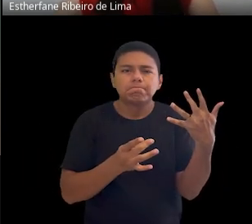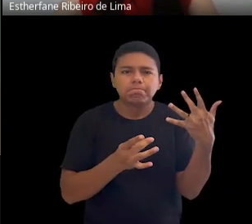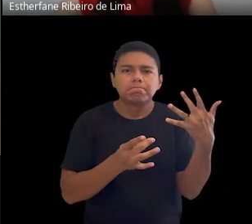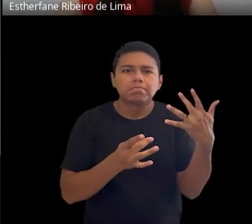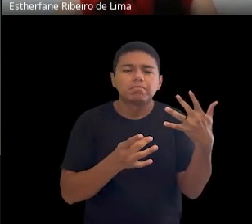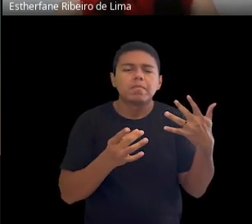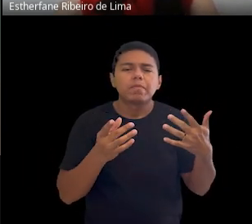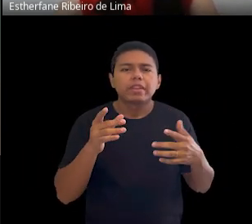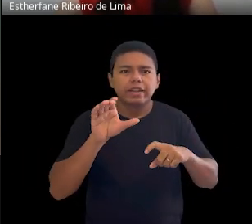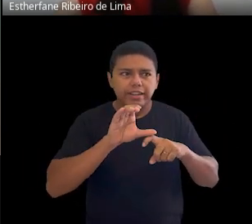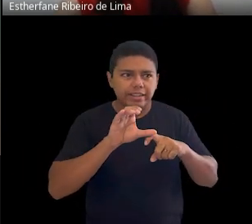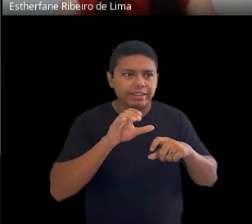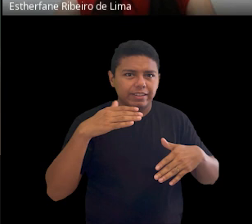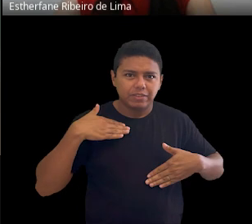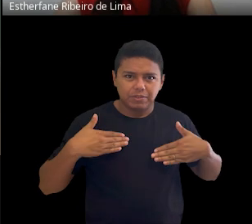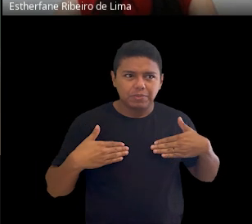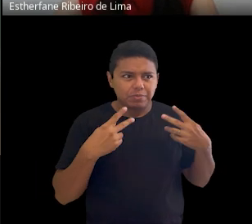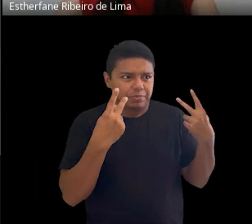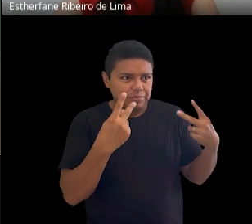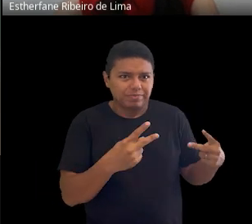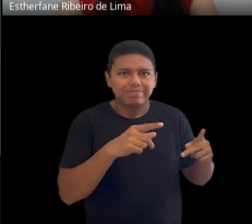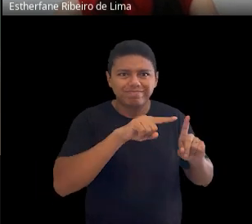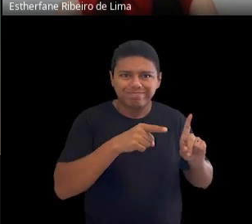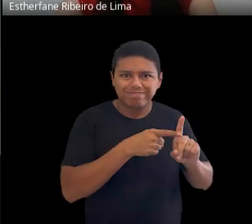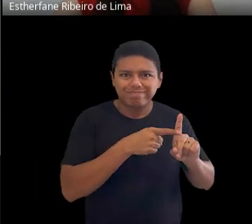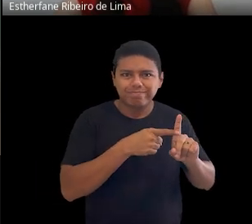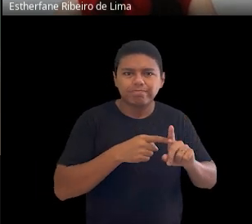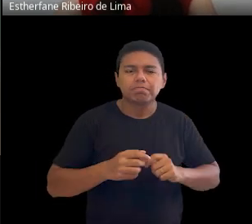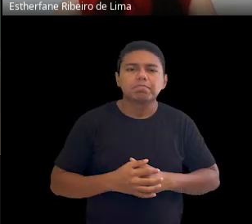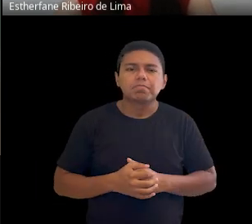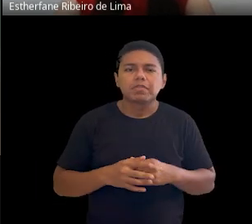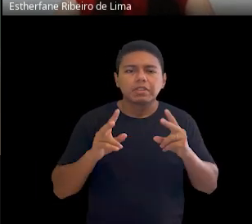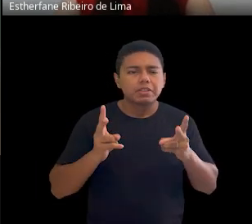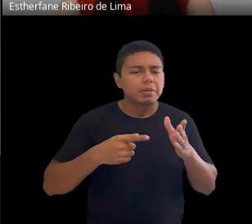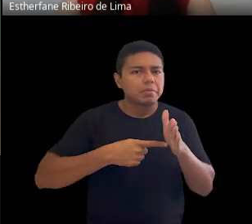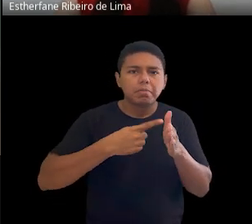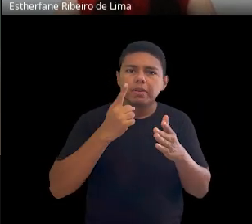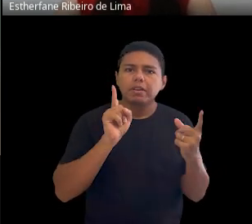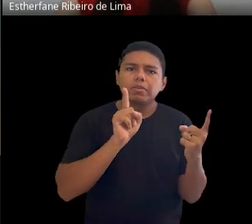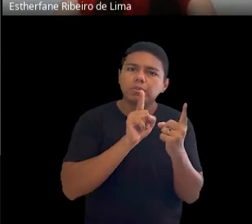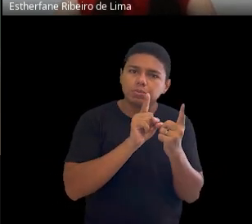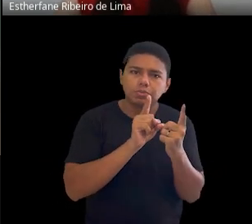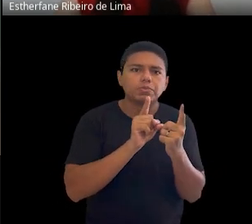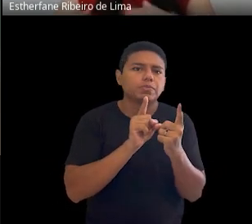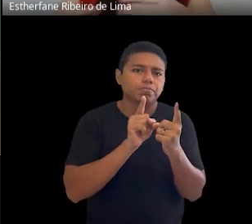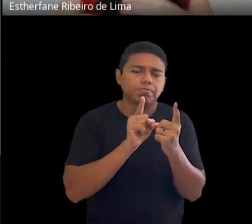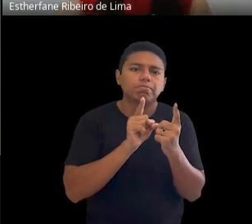minuciosamente essa condição clínica da pessoa gestante. Então, eles devem ser solicitados sempre na primeira consulta,